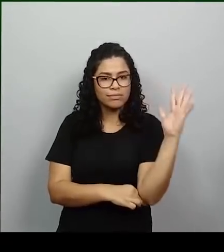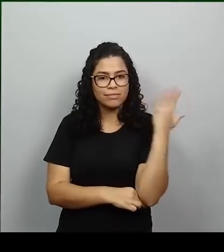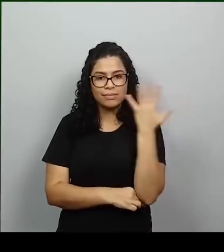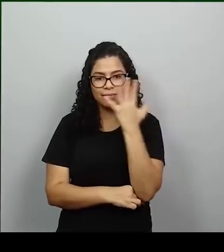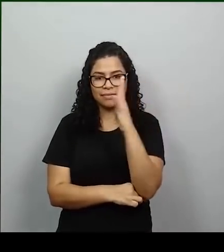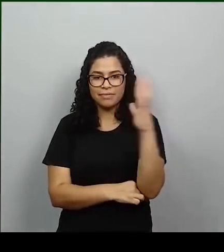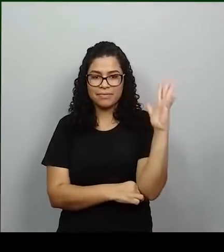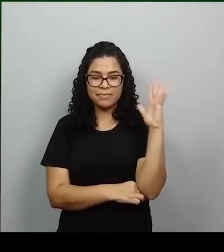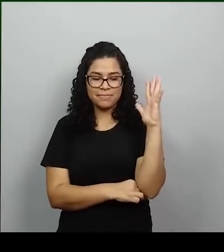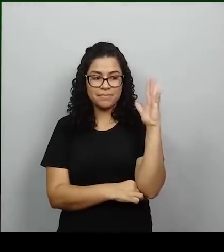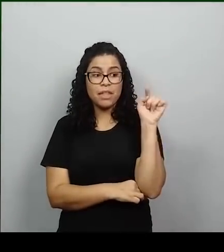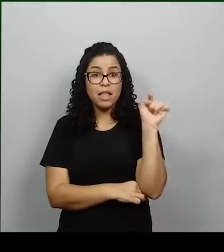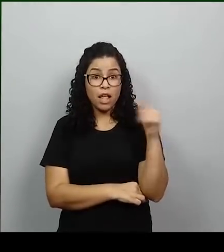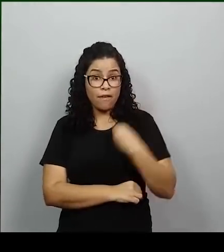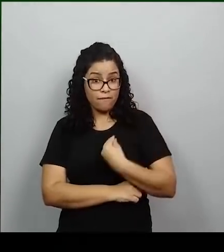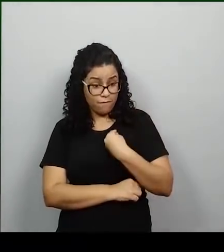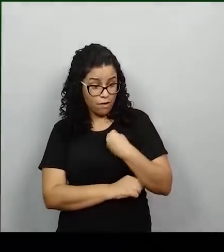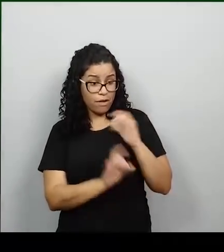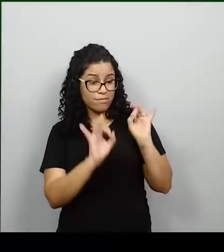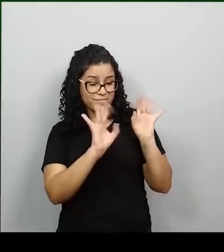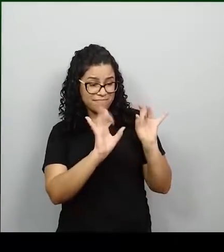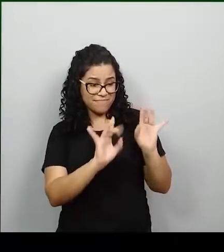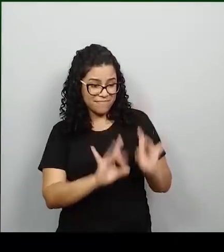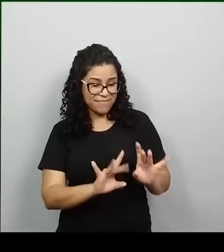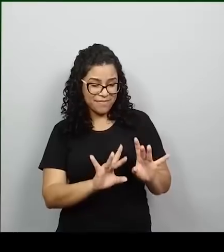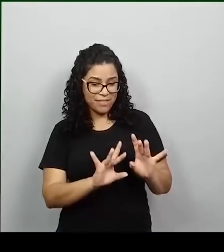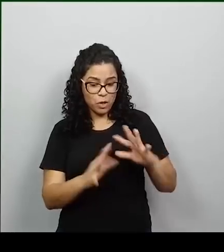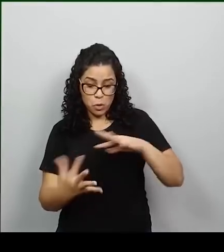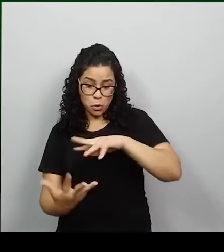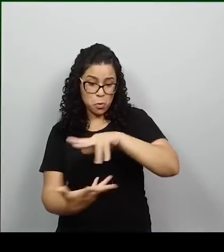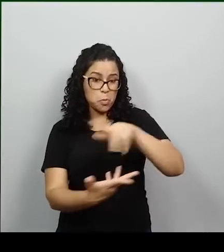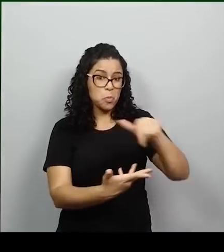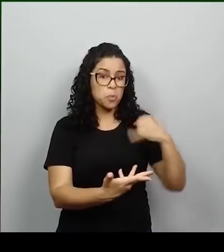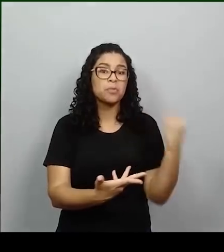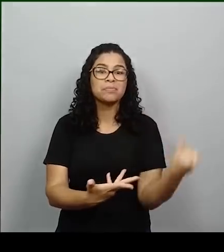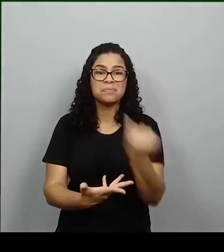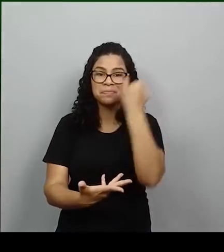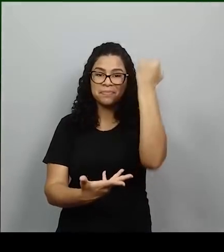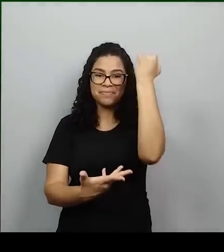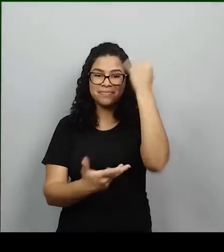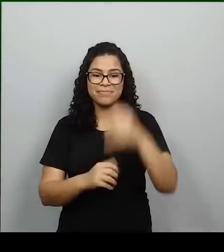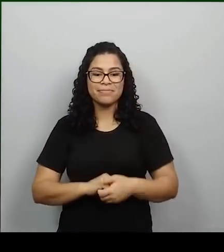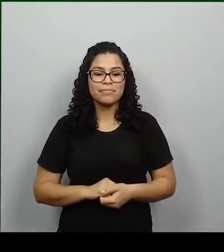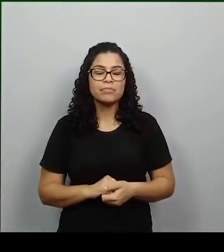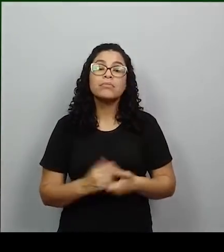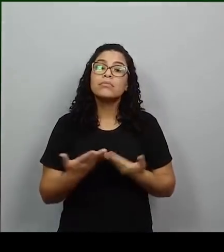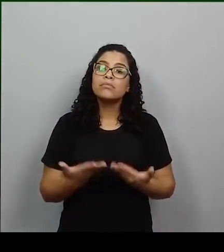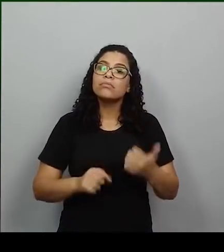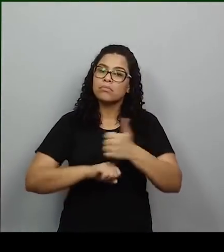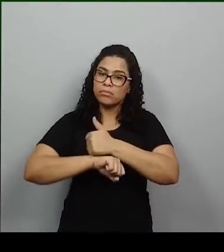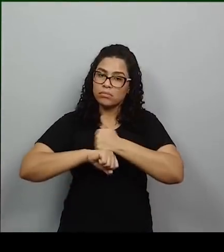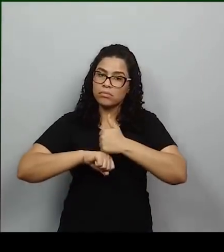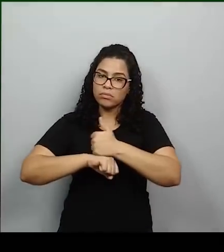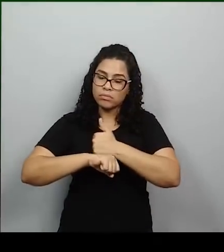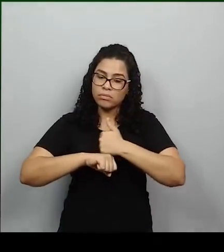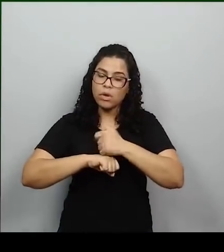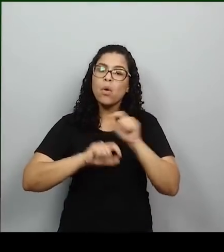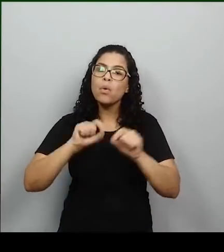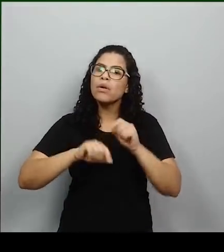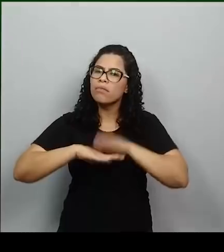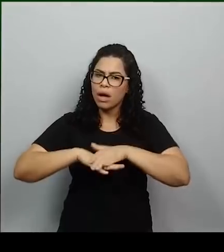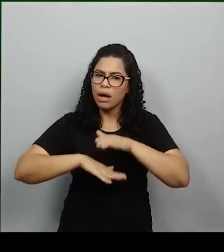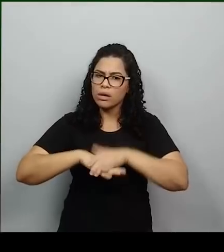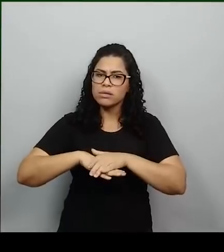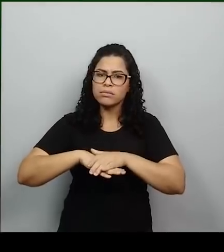tão especiais e tão importantes na vida aqui no planeta Terra. E um botânico, o que ele